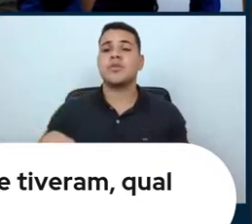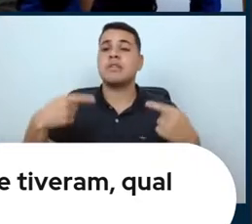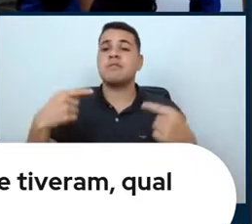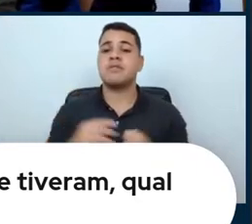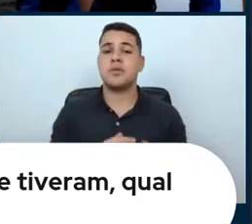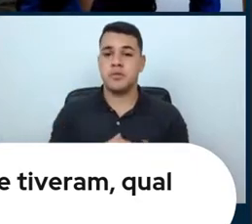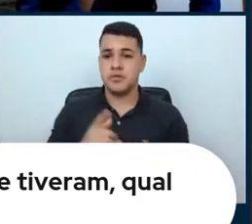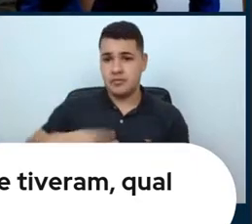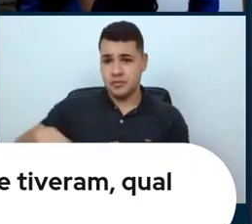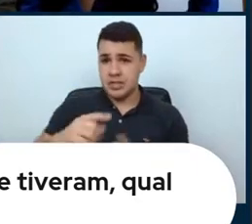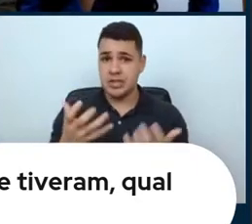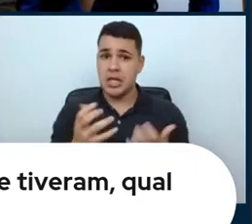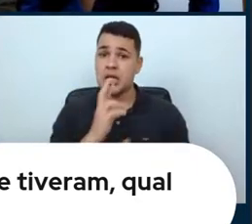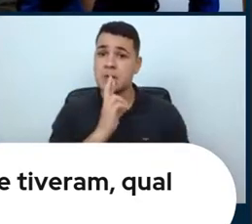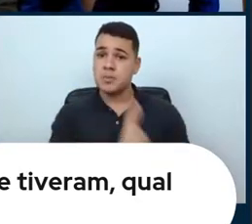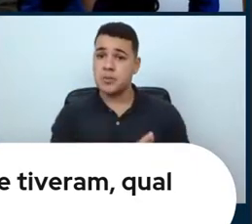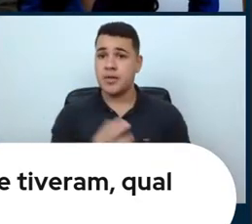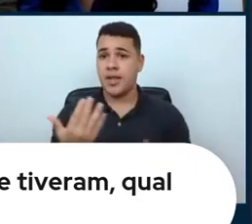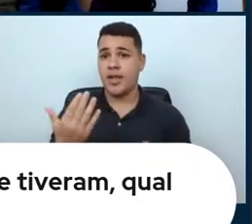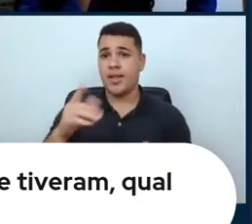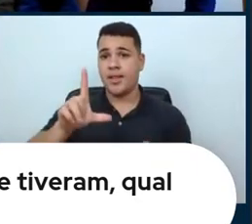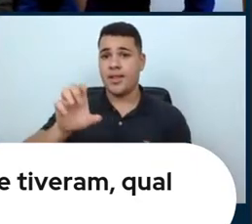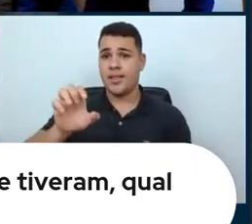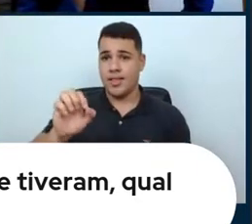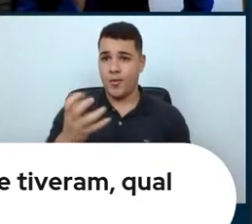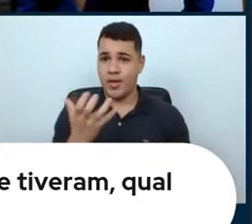Querem responder vocês? Léo primeiro?